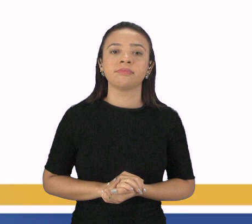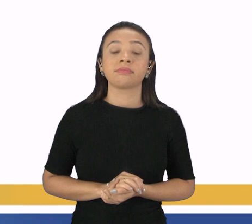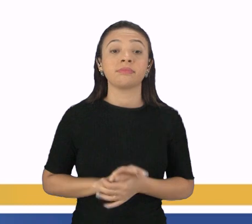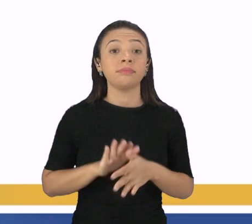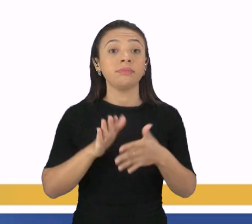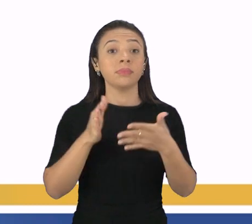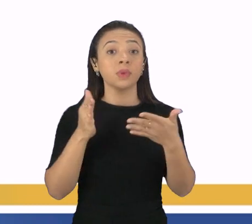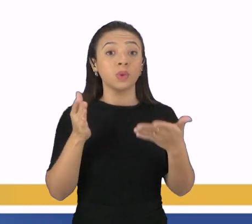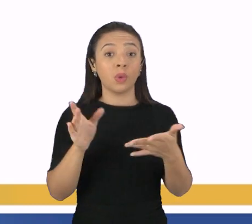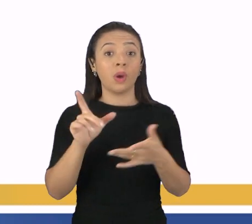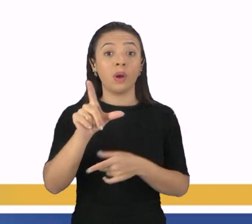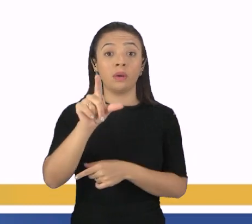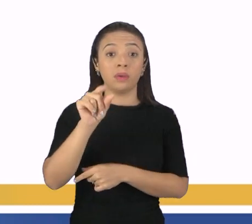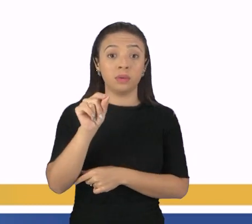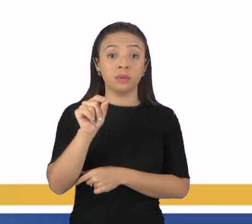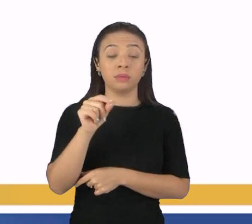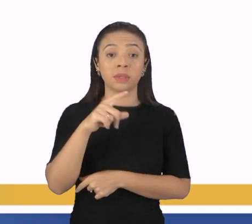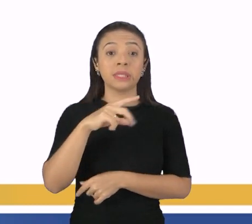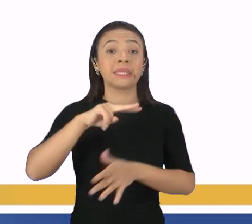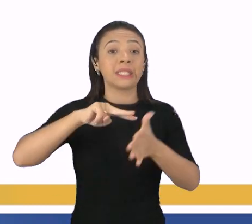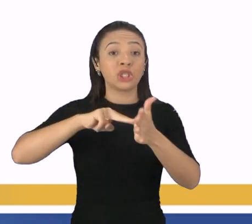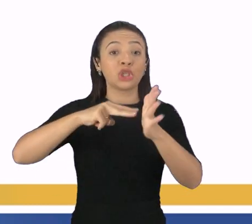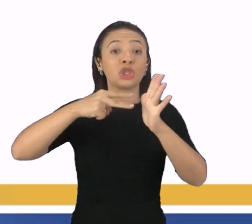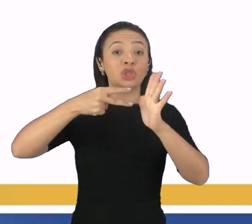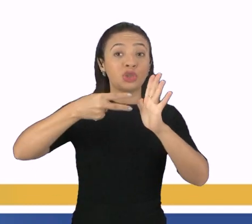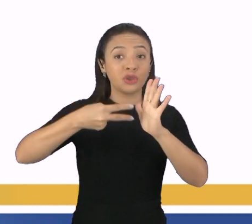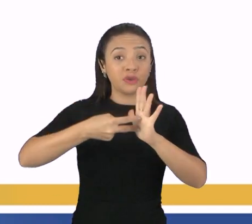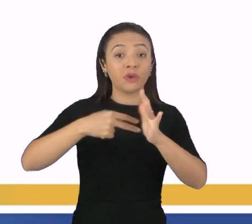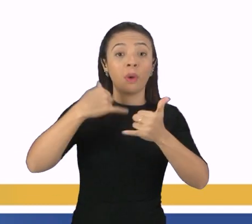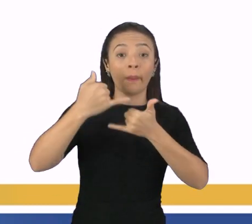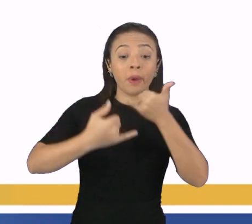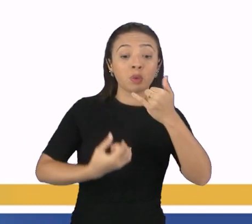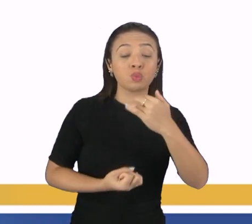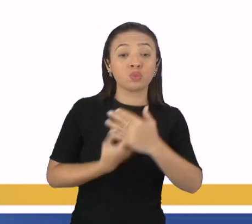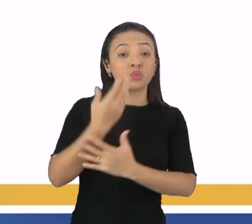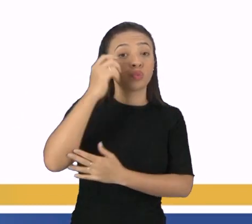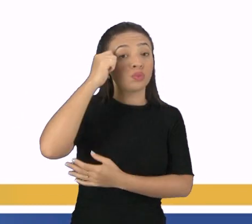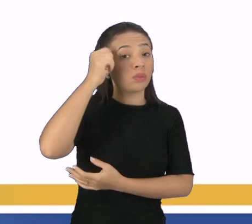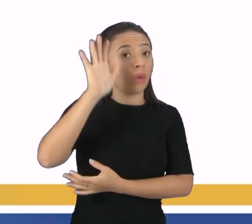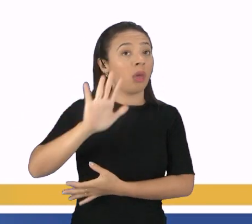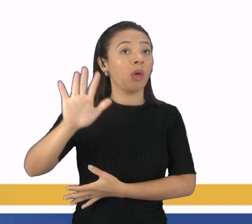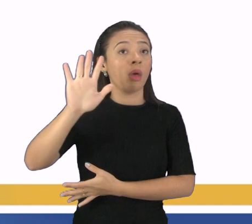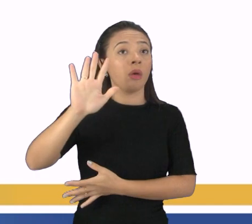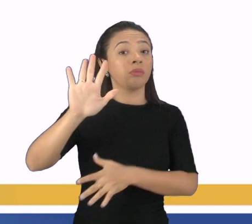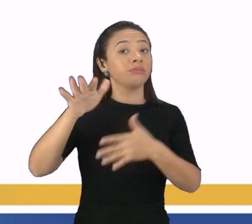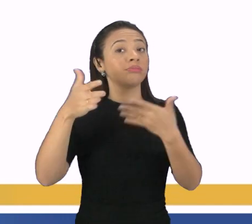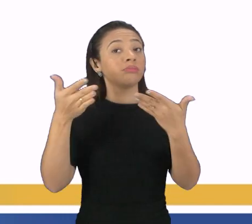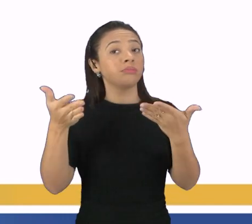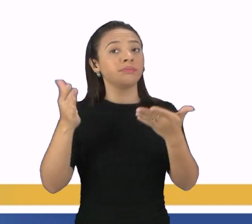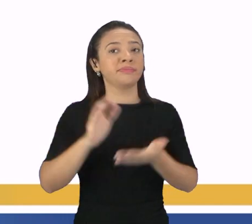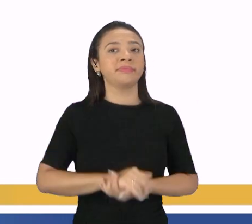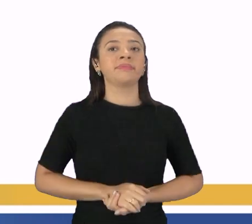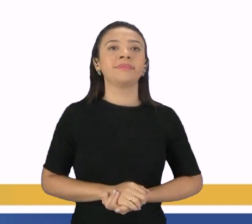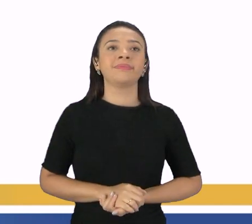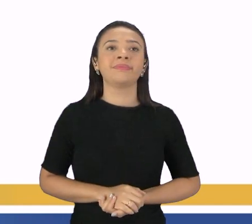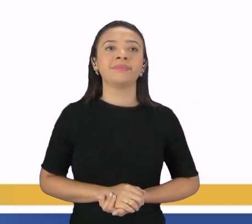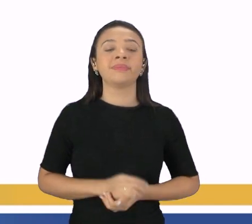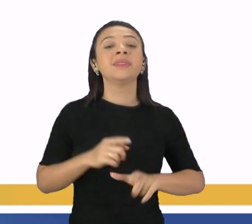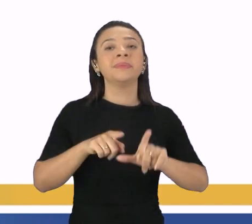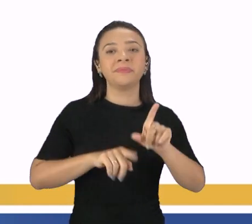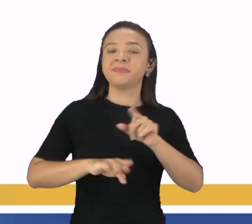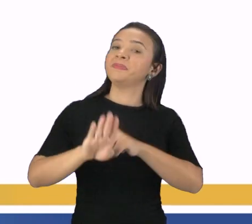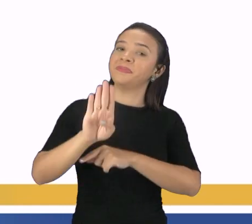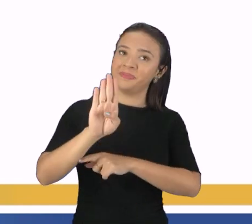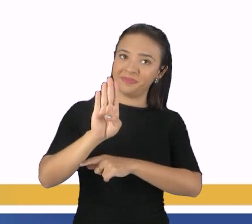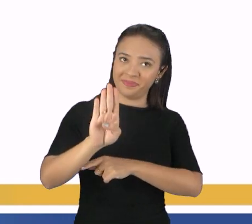a alternativa que ela apresenta brincadeiras de origem africana, né? Então, vamos lá. A resolução é a